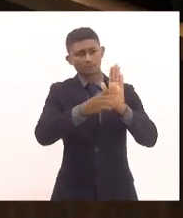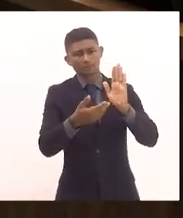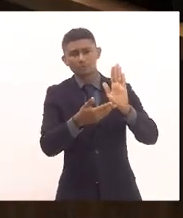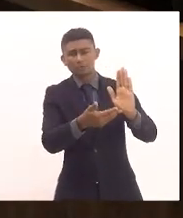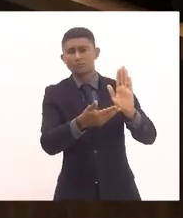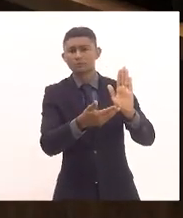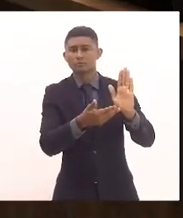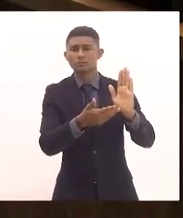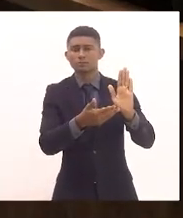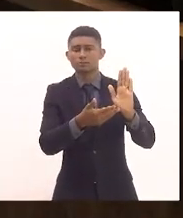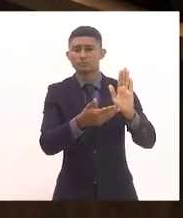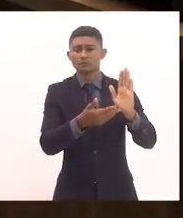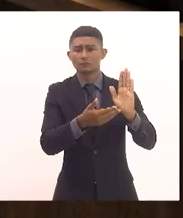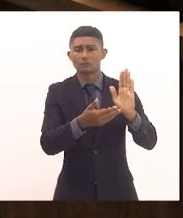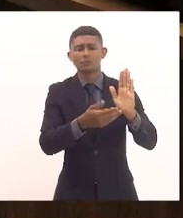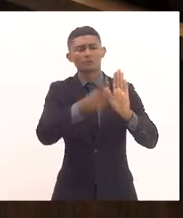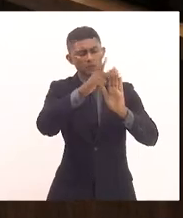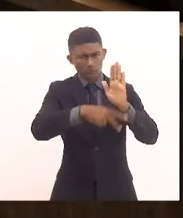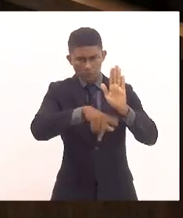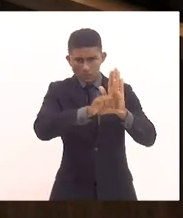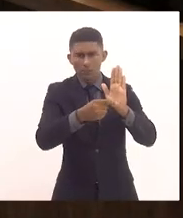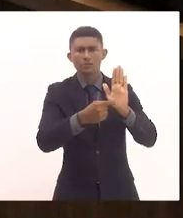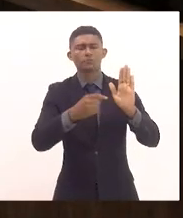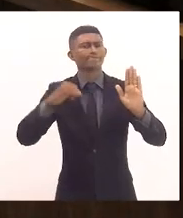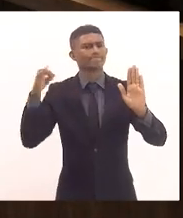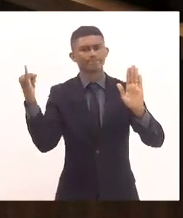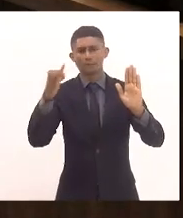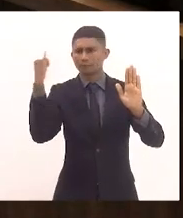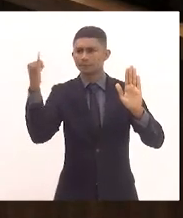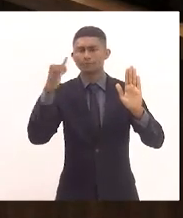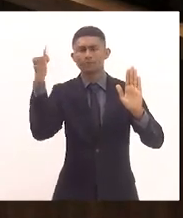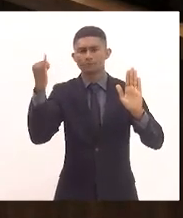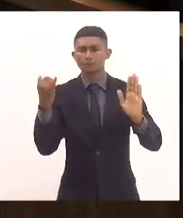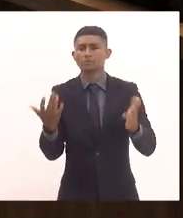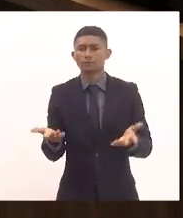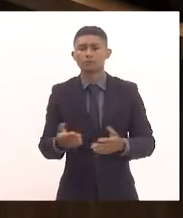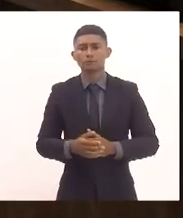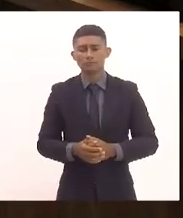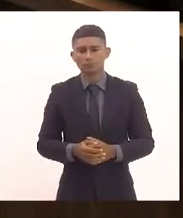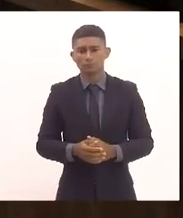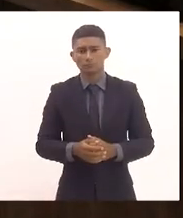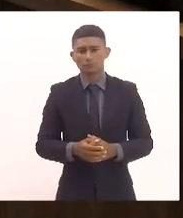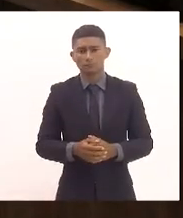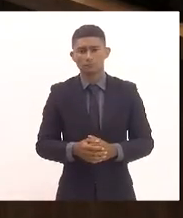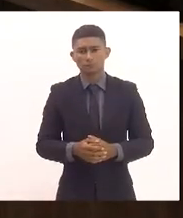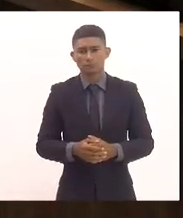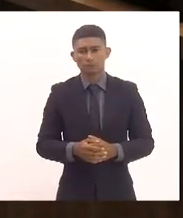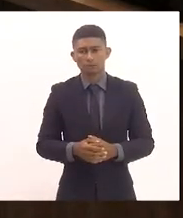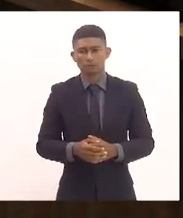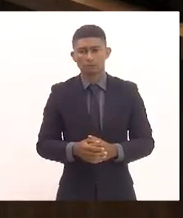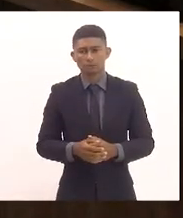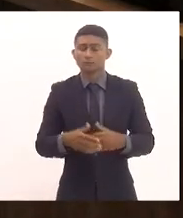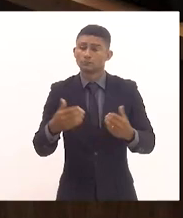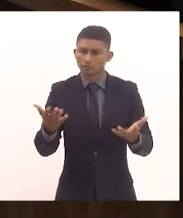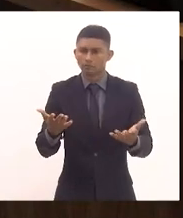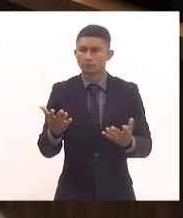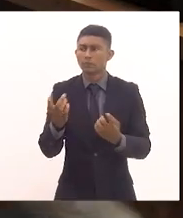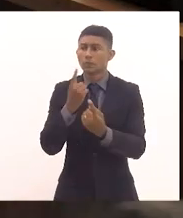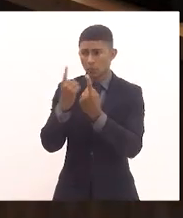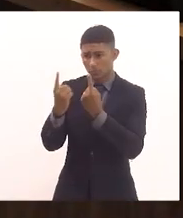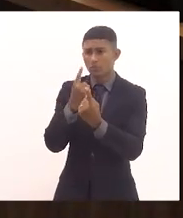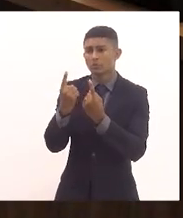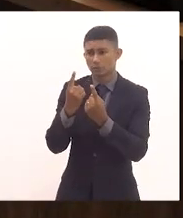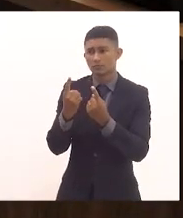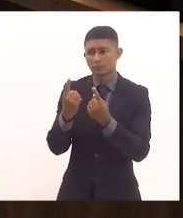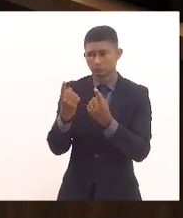inclusive, é um projeto essencialmente importante. A gente está falando... Não, vamos dialogar, deputada